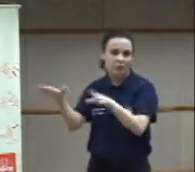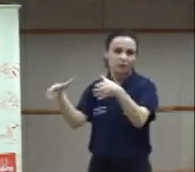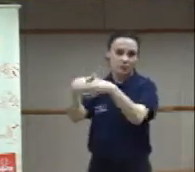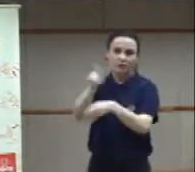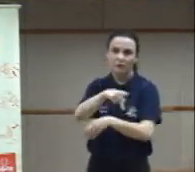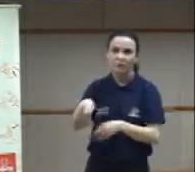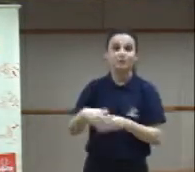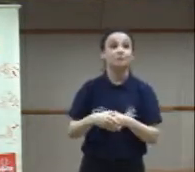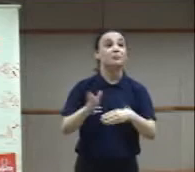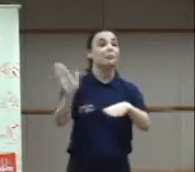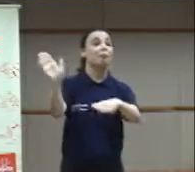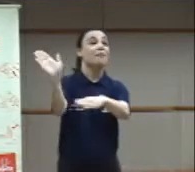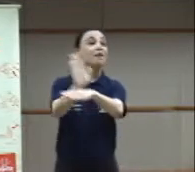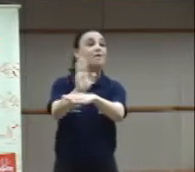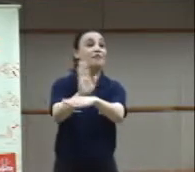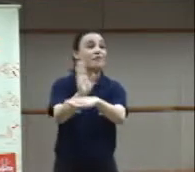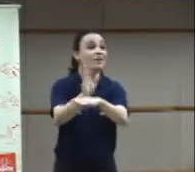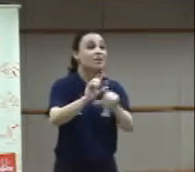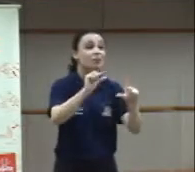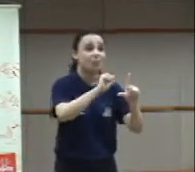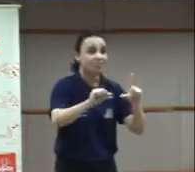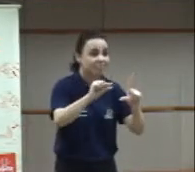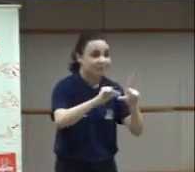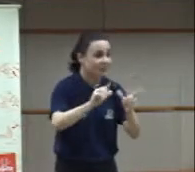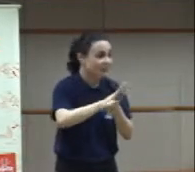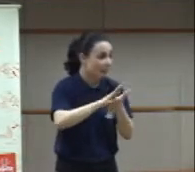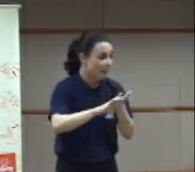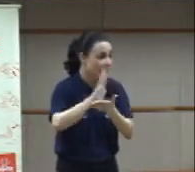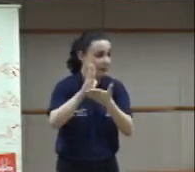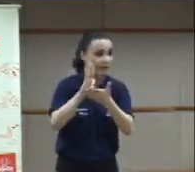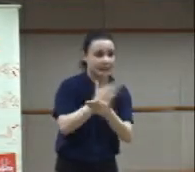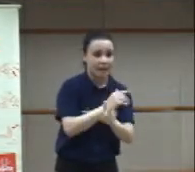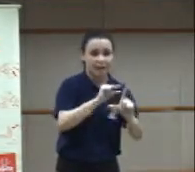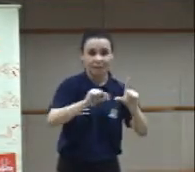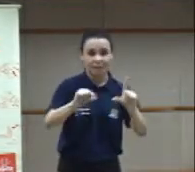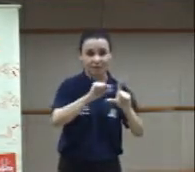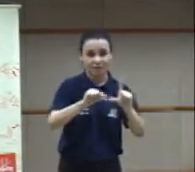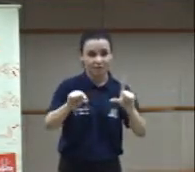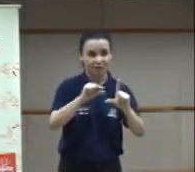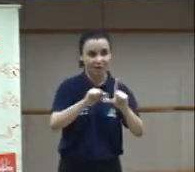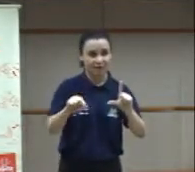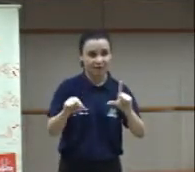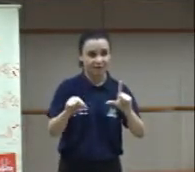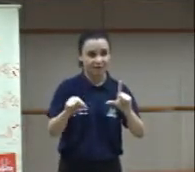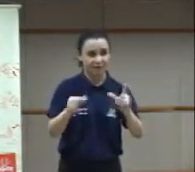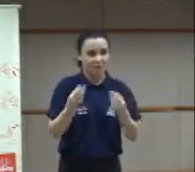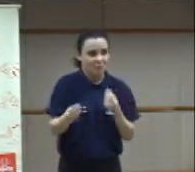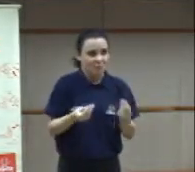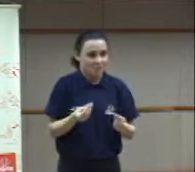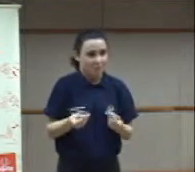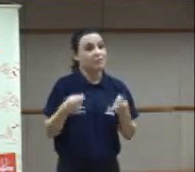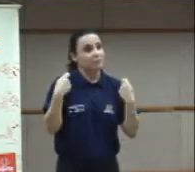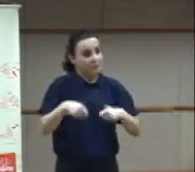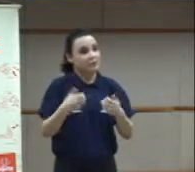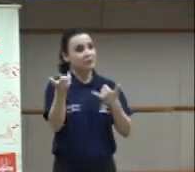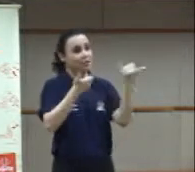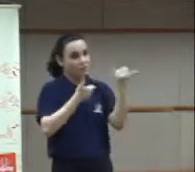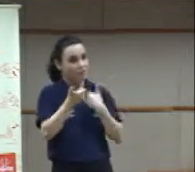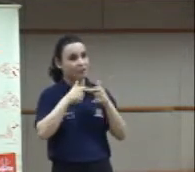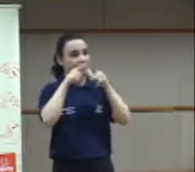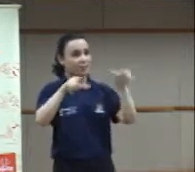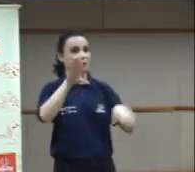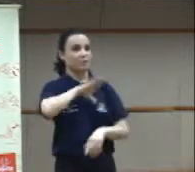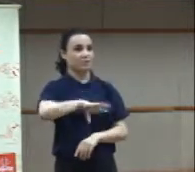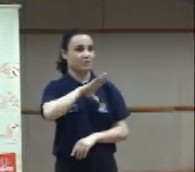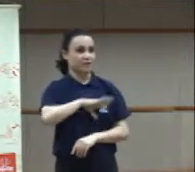vídeo maravilhoso sem legenda. Ele é inacessível. E comunicacionalmente, ele é inacessível. Então,